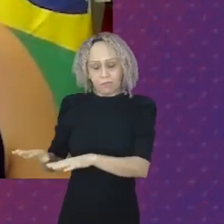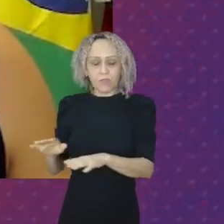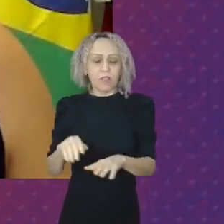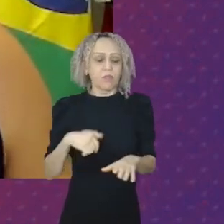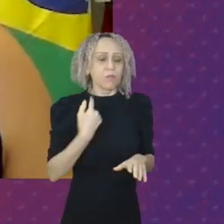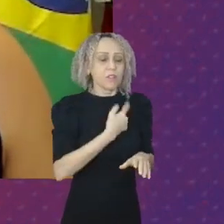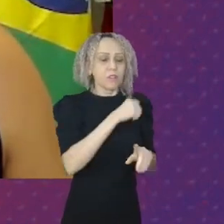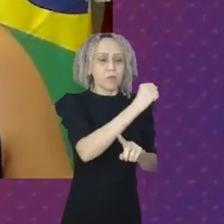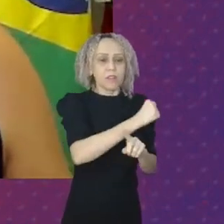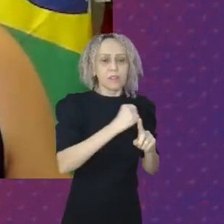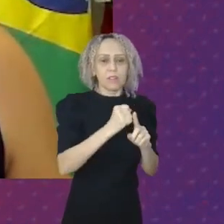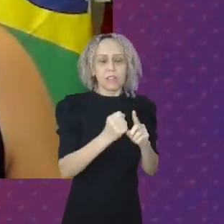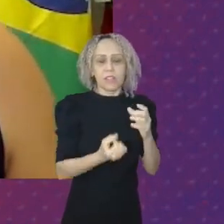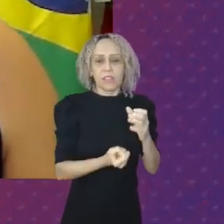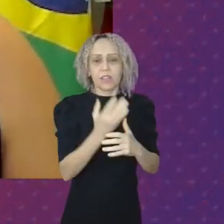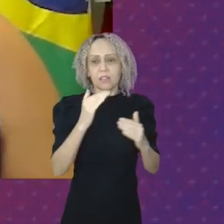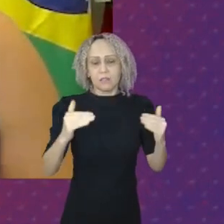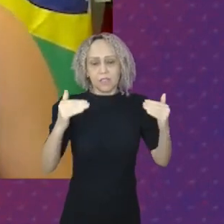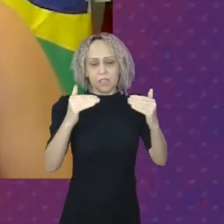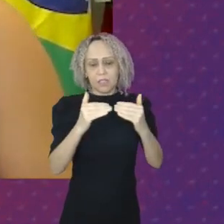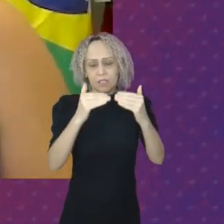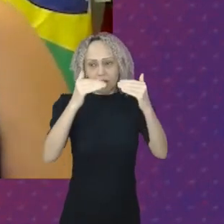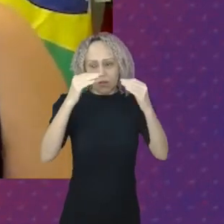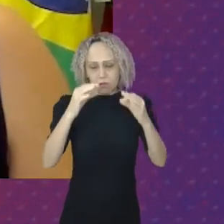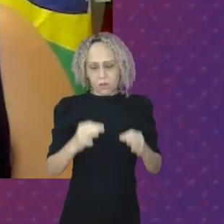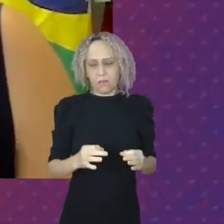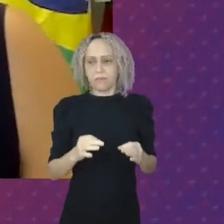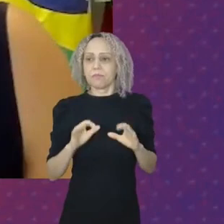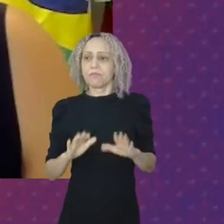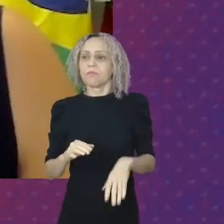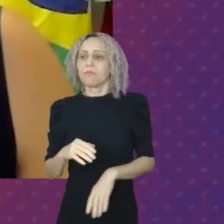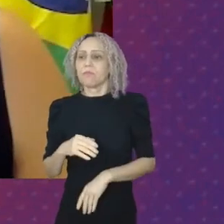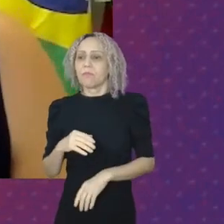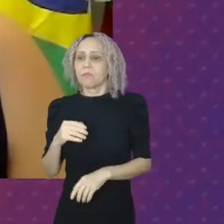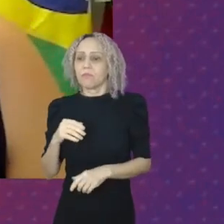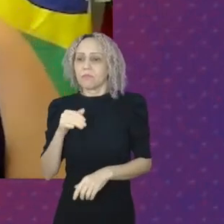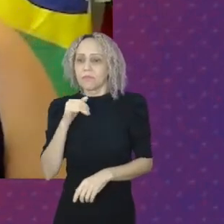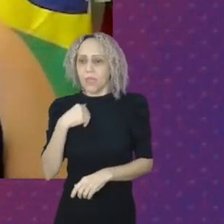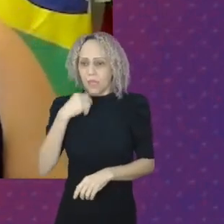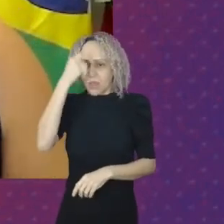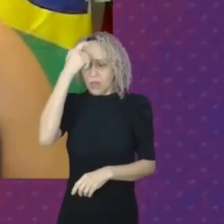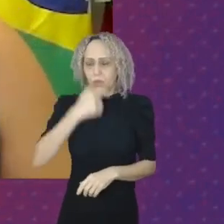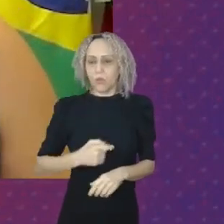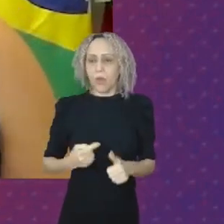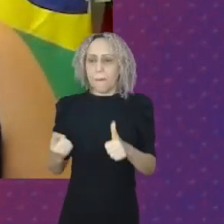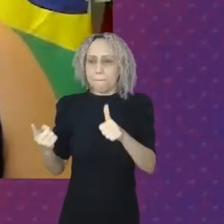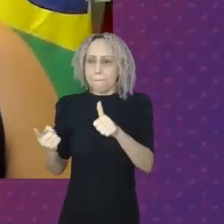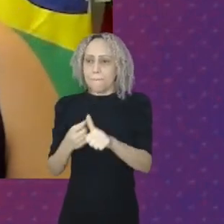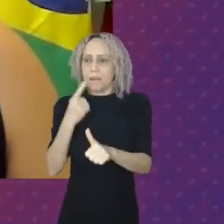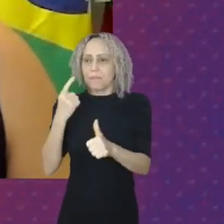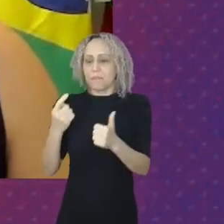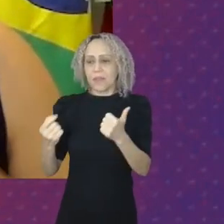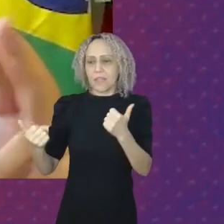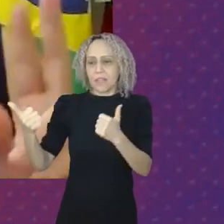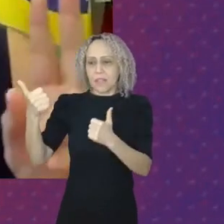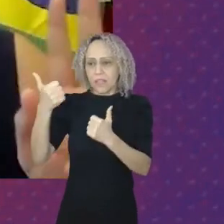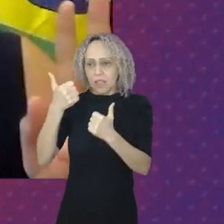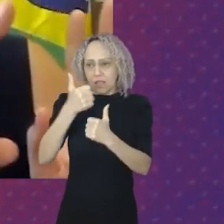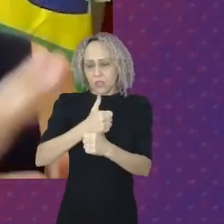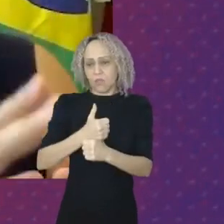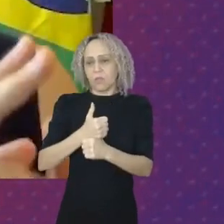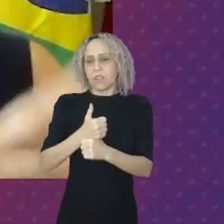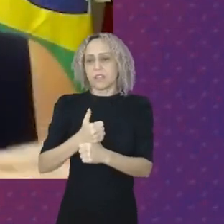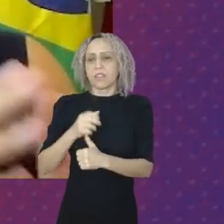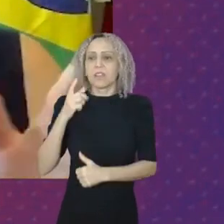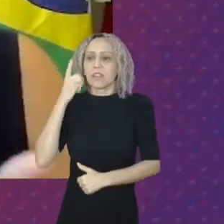19 mulheres, se não me engano, 18. Eu sou, por exemplo, a primeira suplente de deputado federal aqui pelo meu estado. Nós